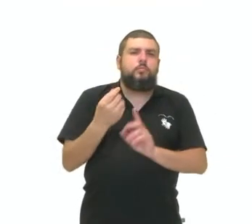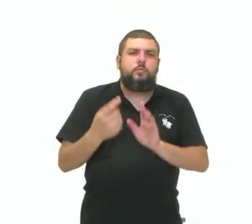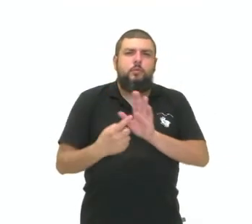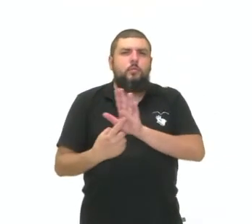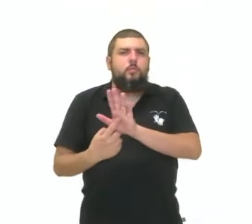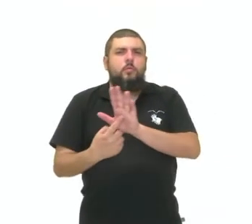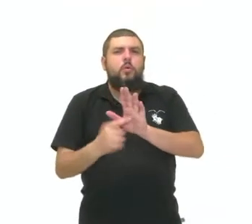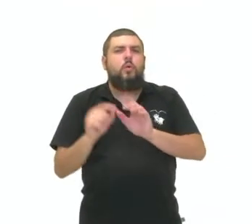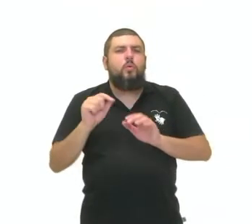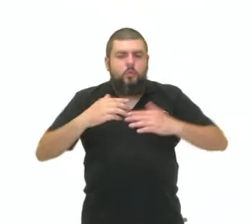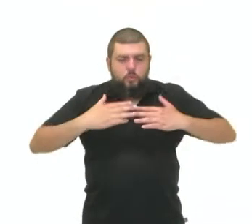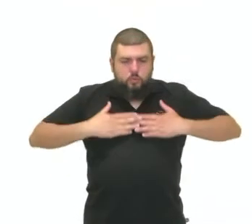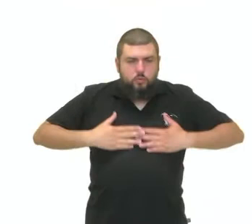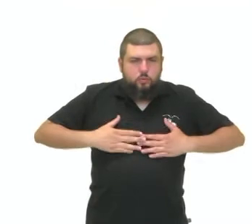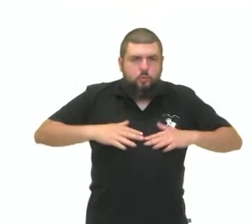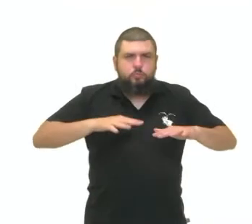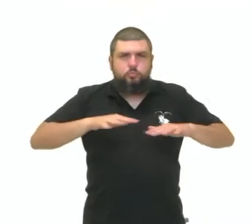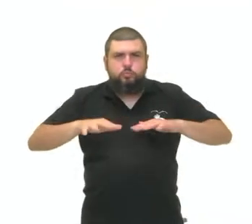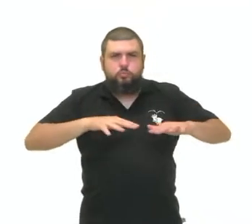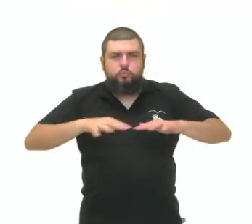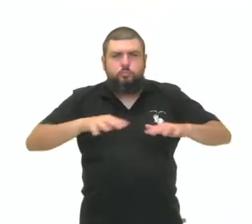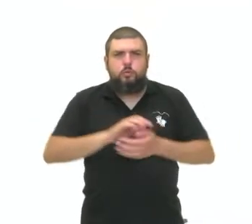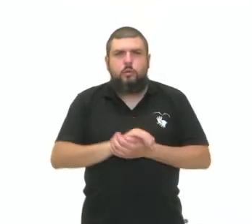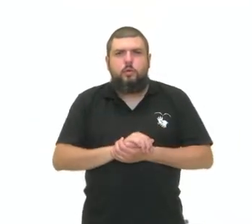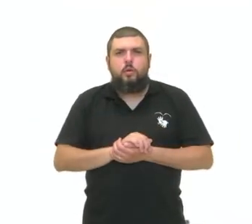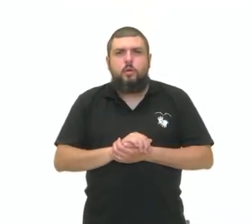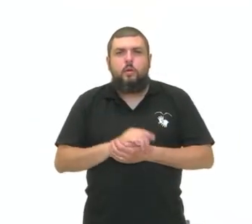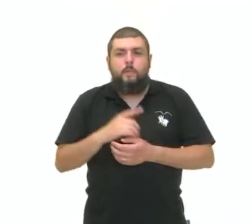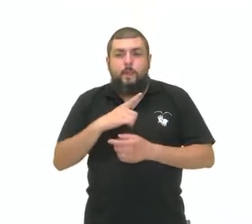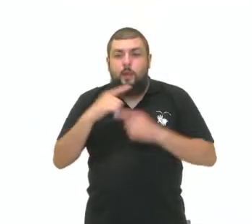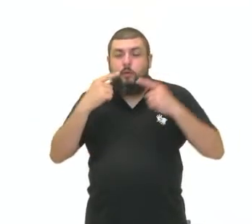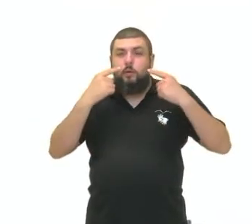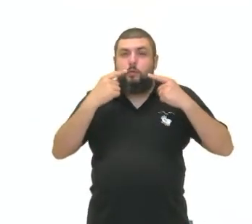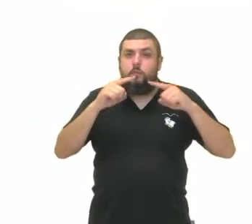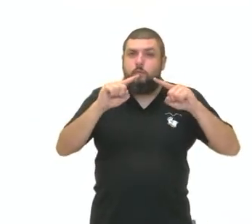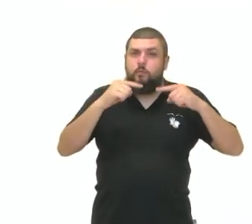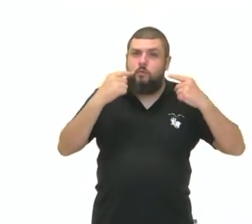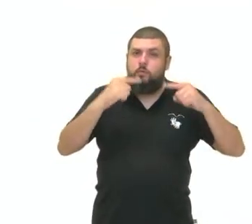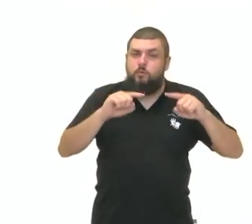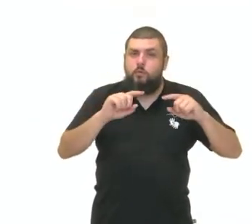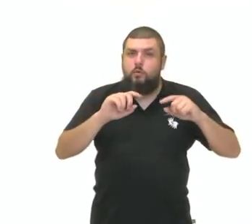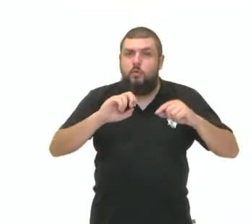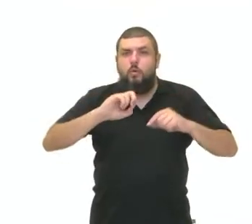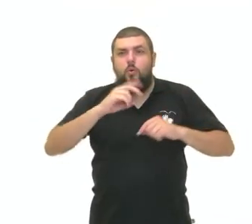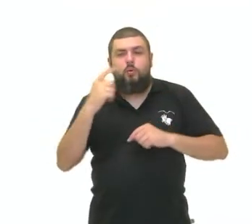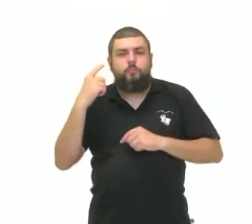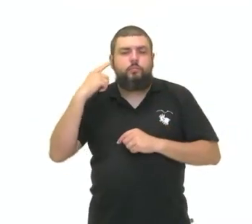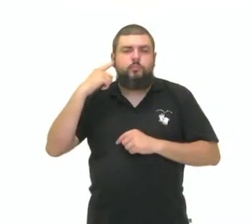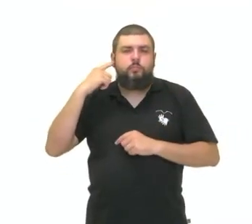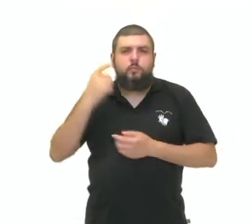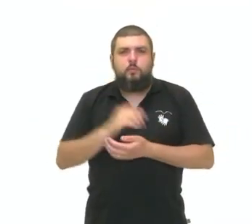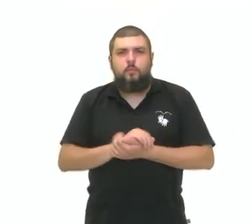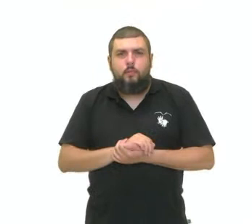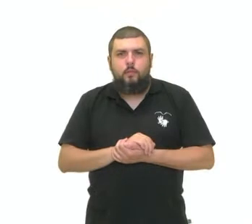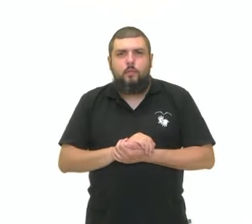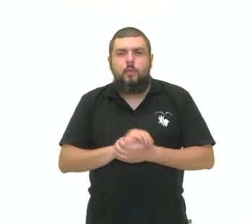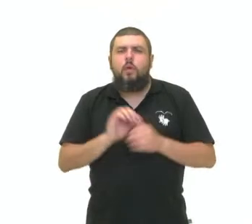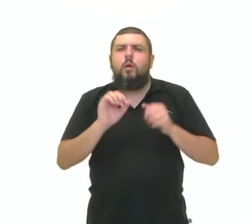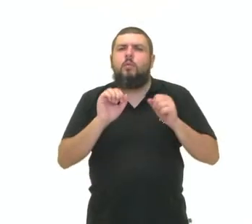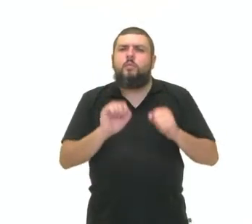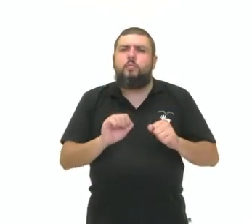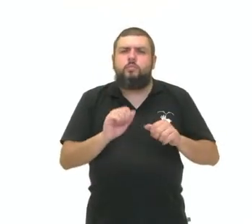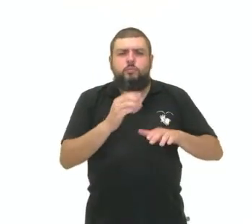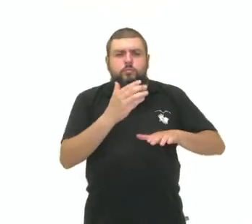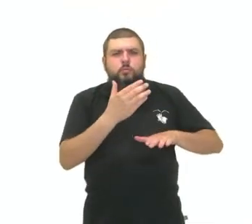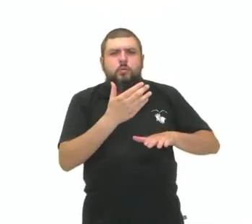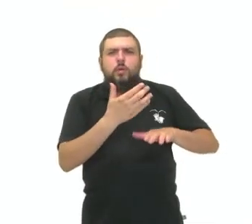movimentos ritmados, geralmente com auxílio de sons ou de músicas. Essa é uma atividade que pode ser praticada por crianças,